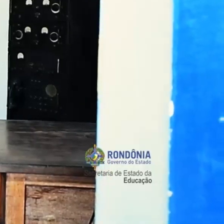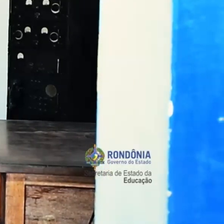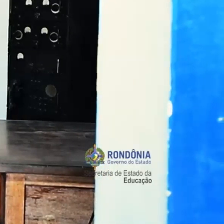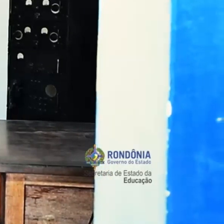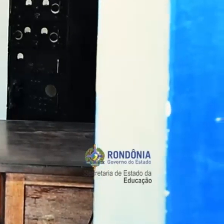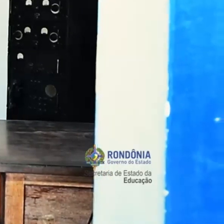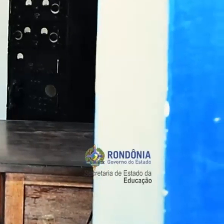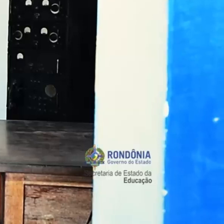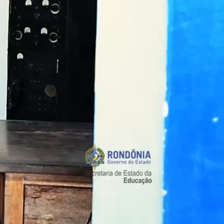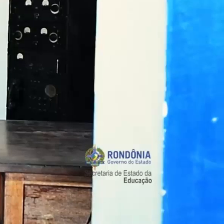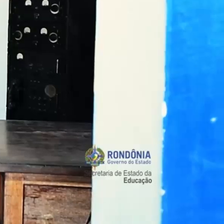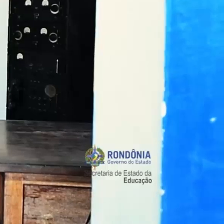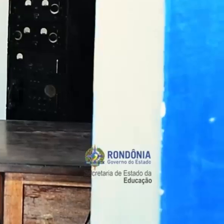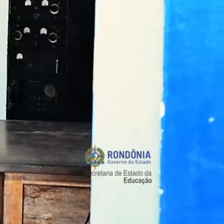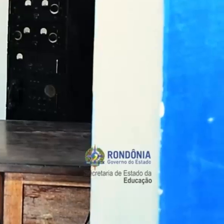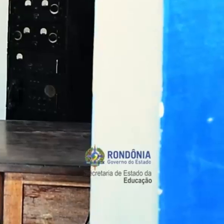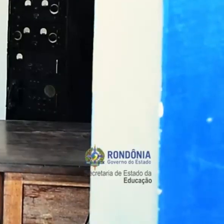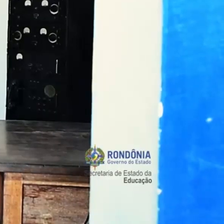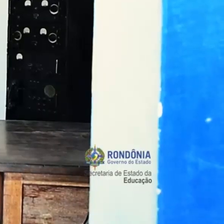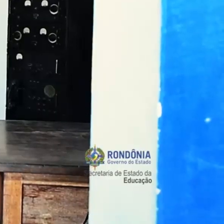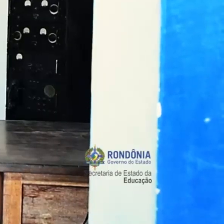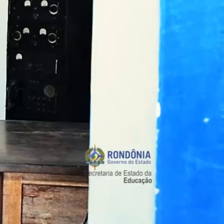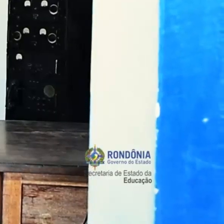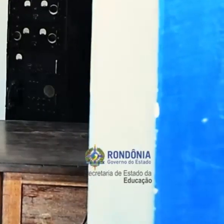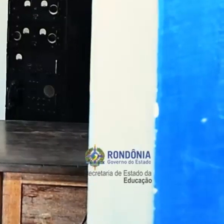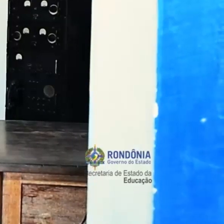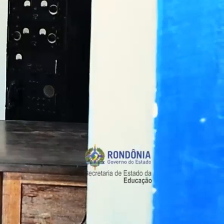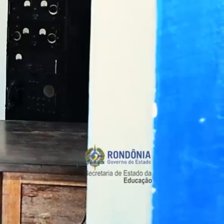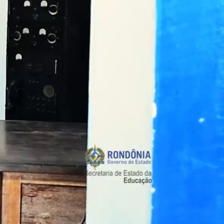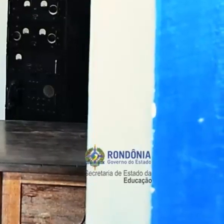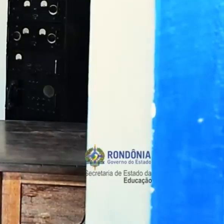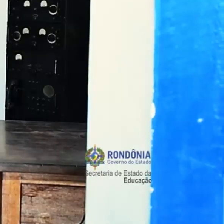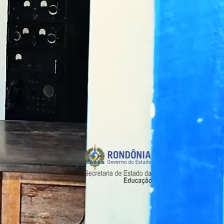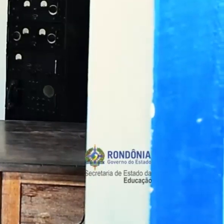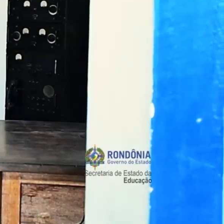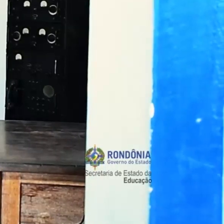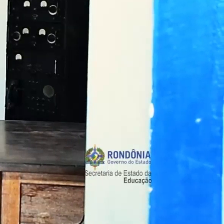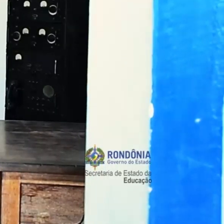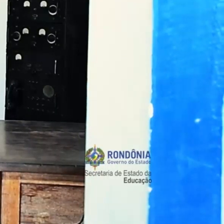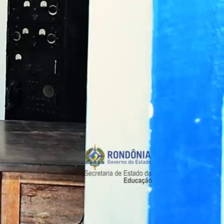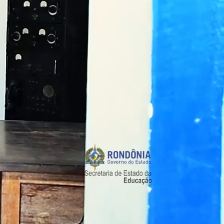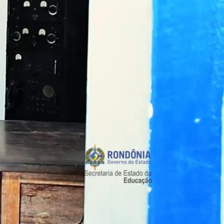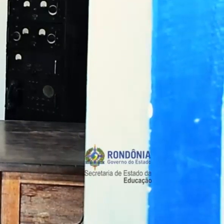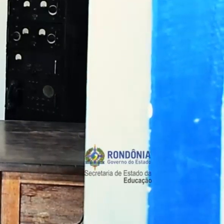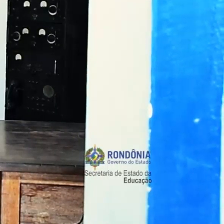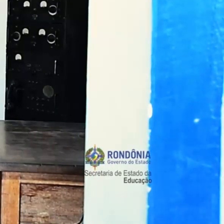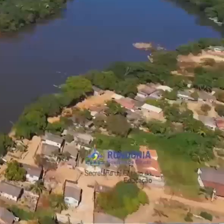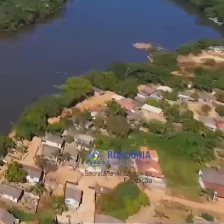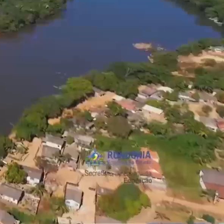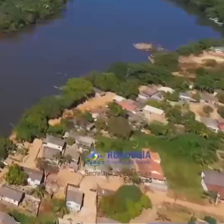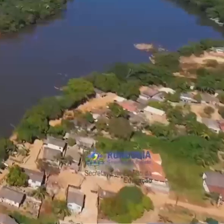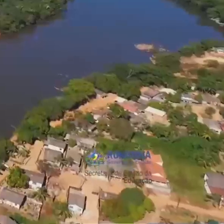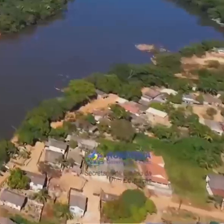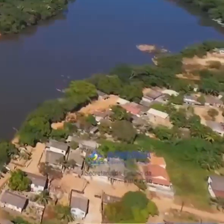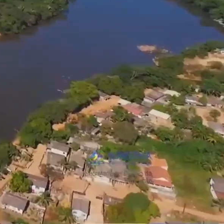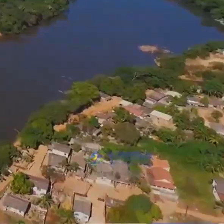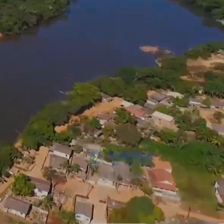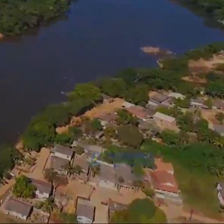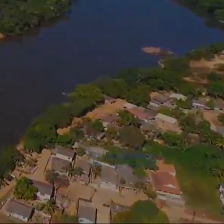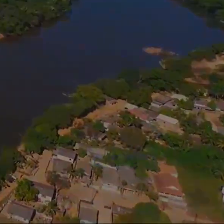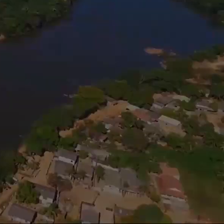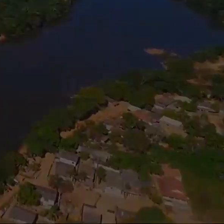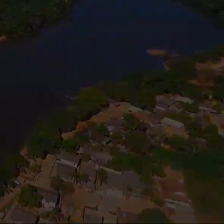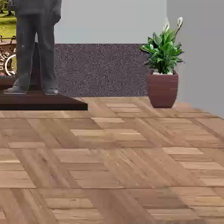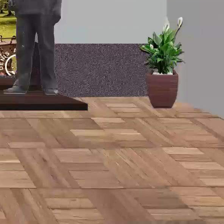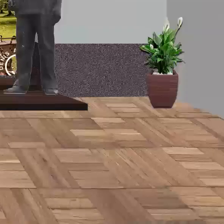obstáculos vencidos, ele conclui sua missão. Mas sua missão chega tardiamente à Amazônia.